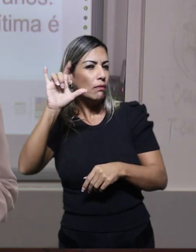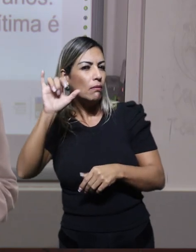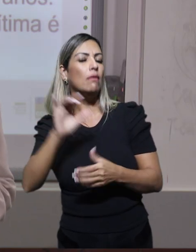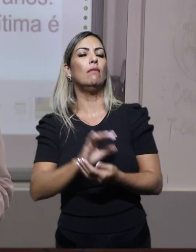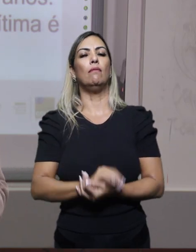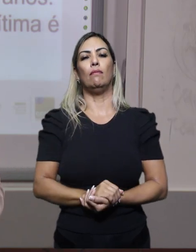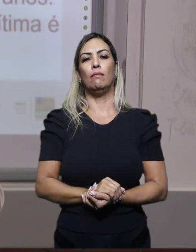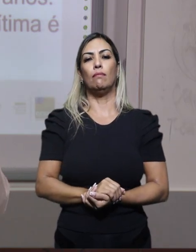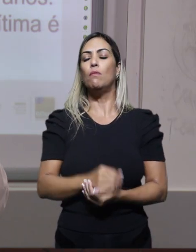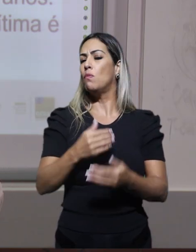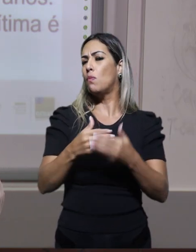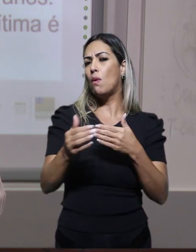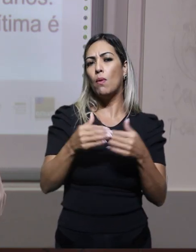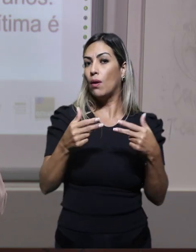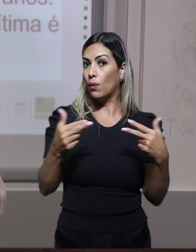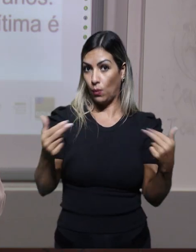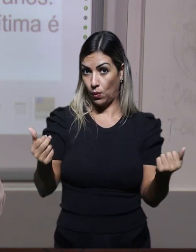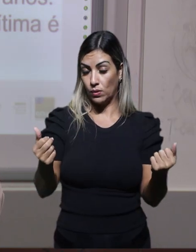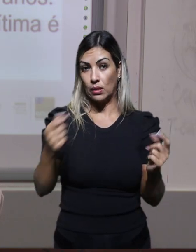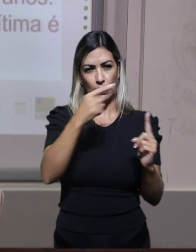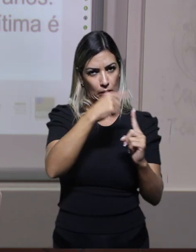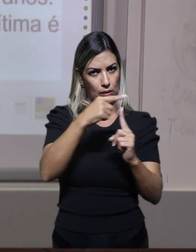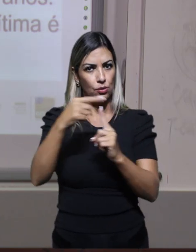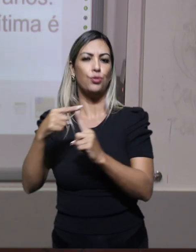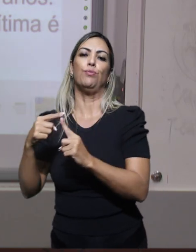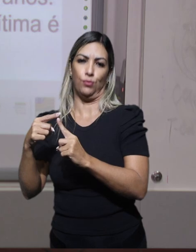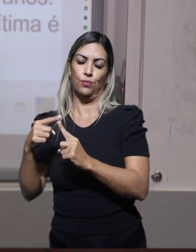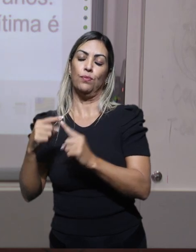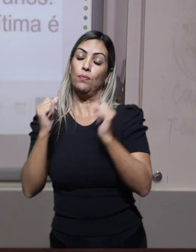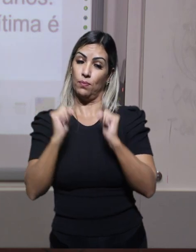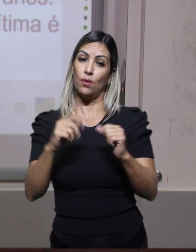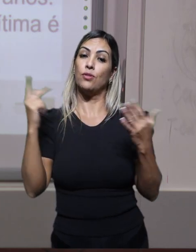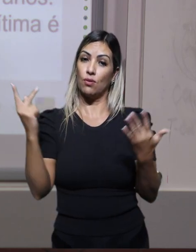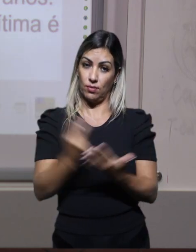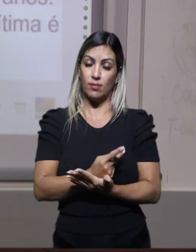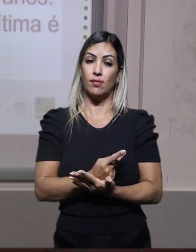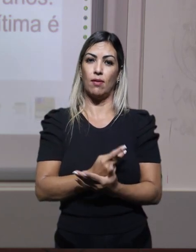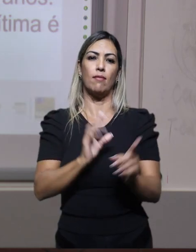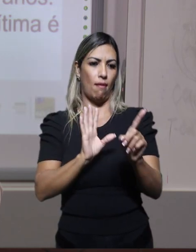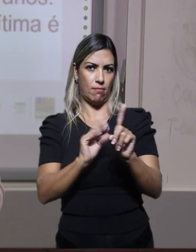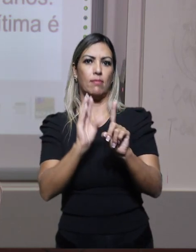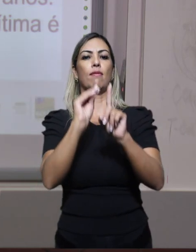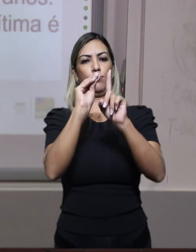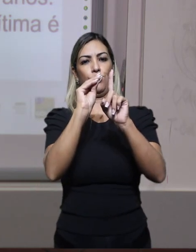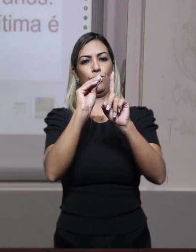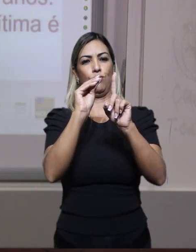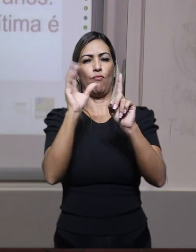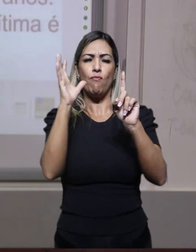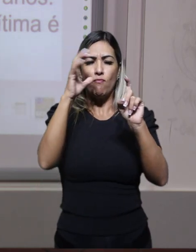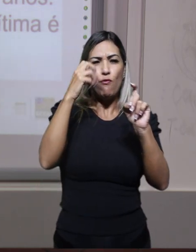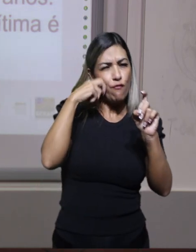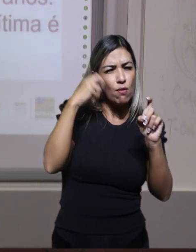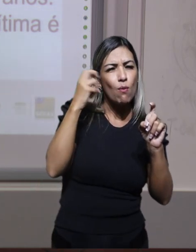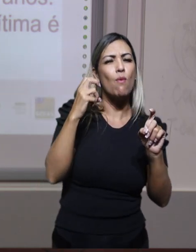Instagram, qualquer coisa desse tipo, dessa natureza, pode configurar o assédio. Qualquer